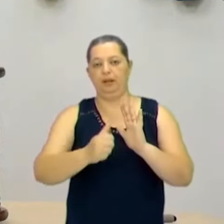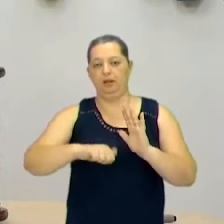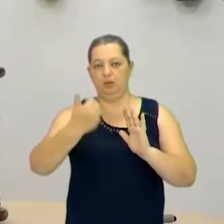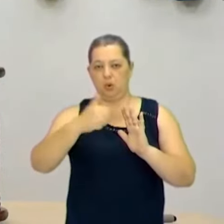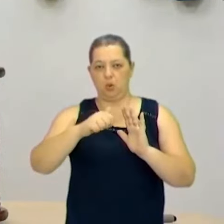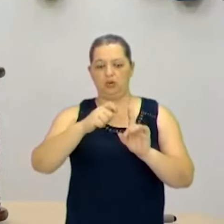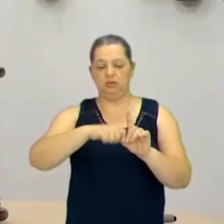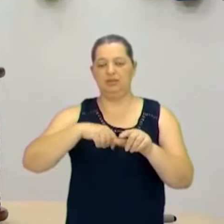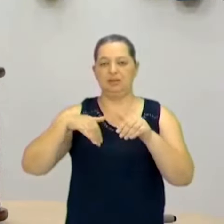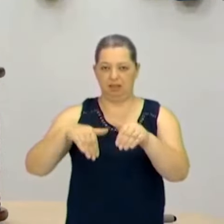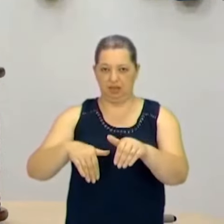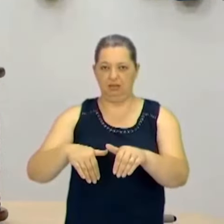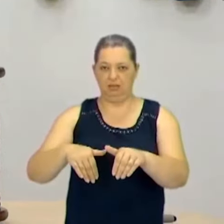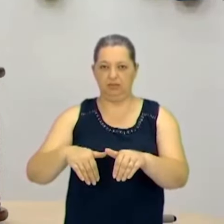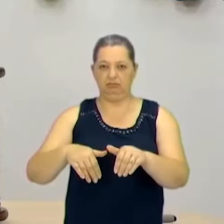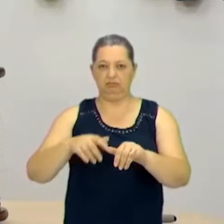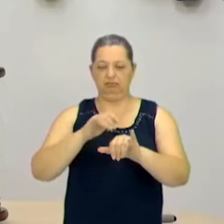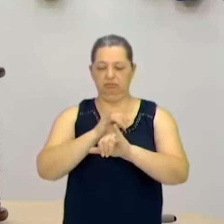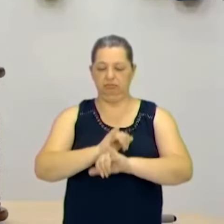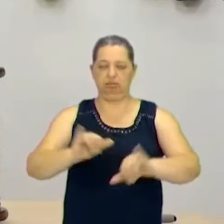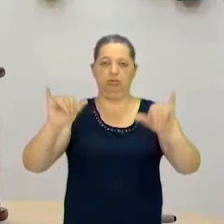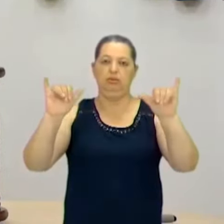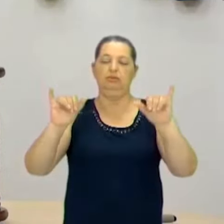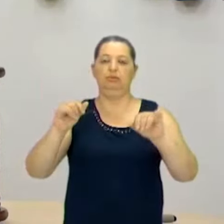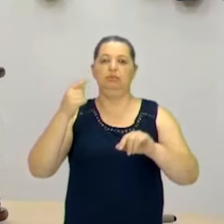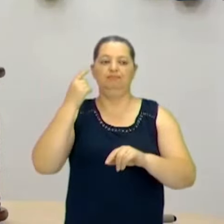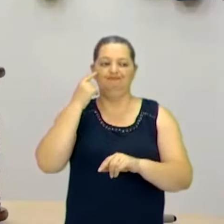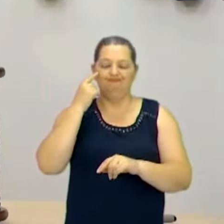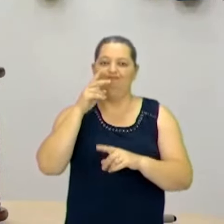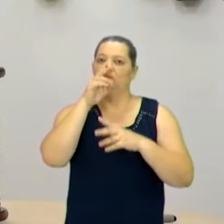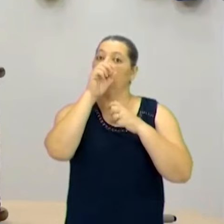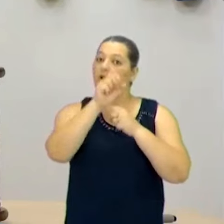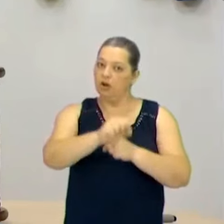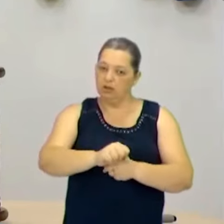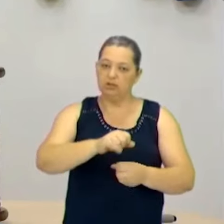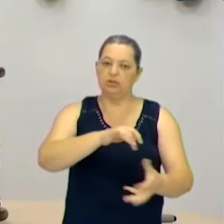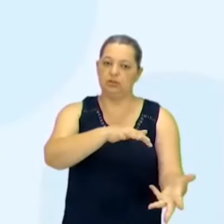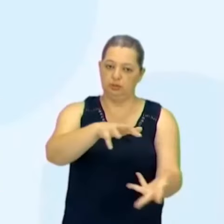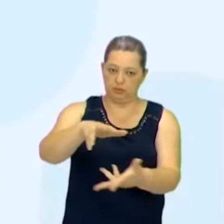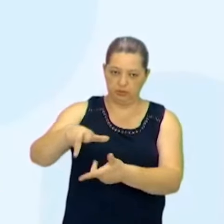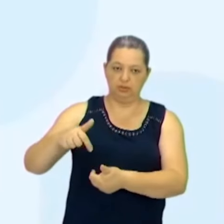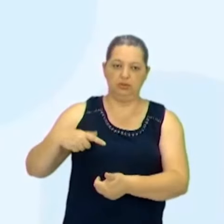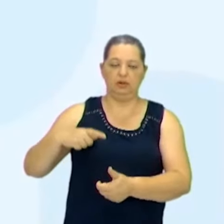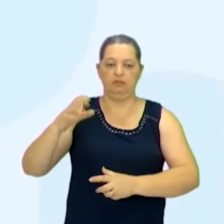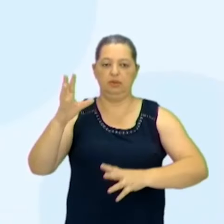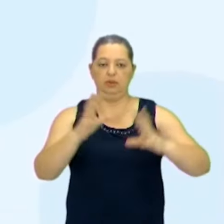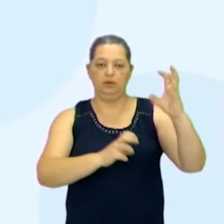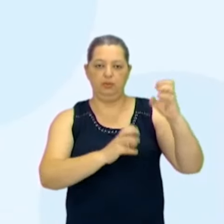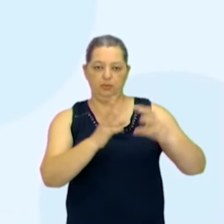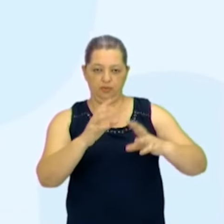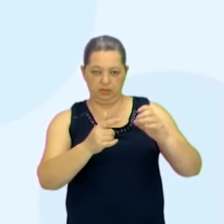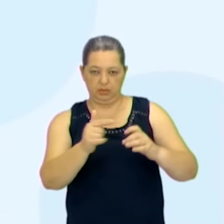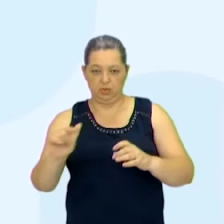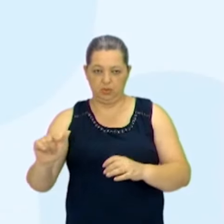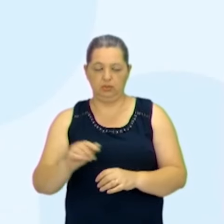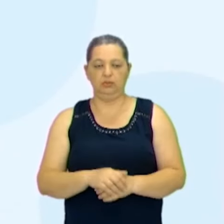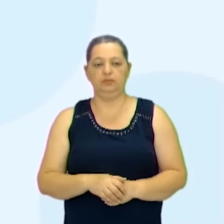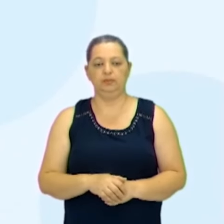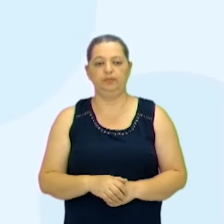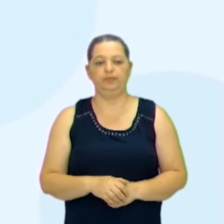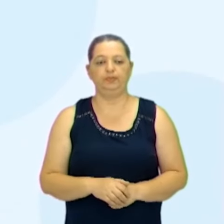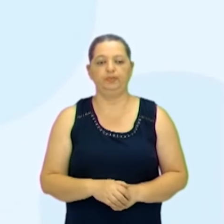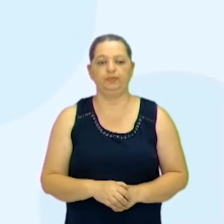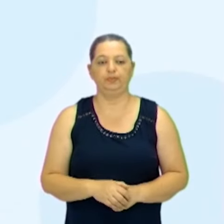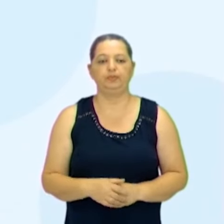muito forte no mundo. E eu gostaria de mostrar para vocês mais alguns conflitos também, dá uma olhadinha aí na tela. Conflitos